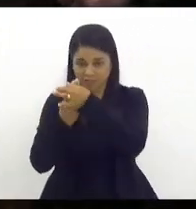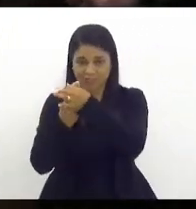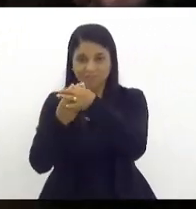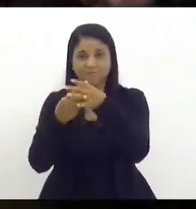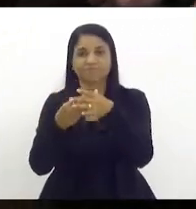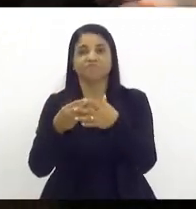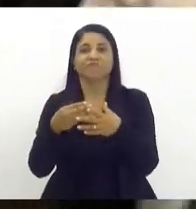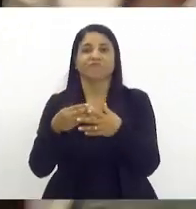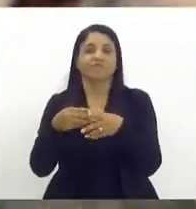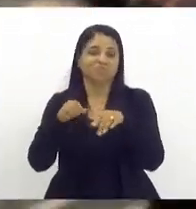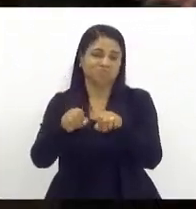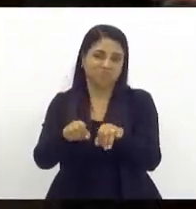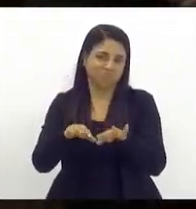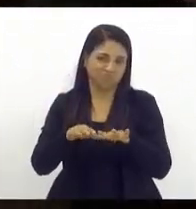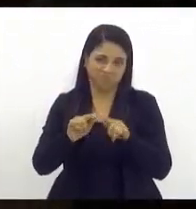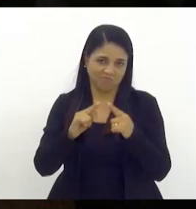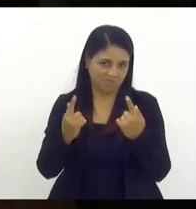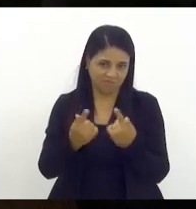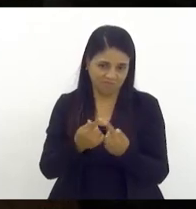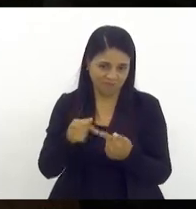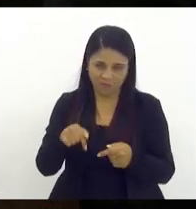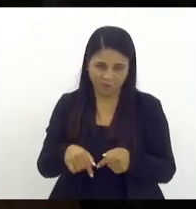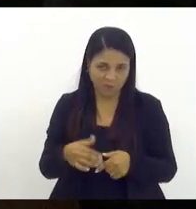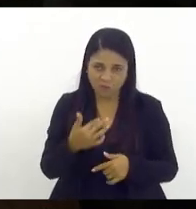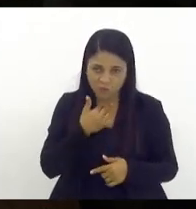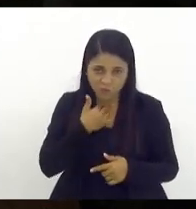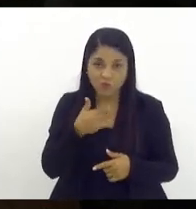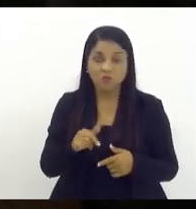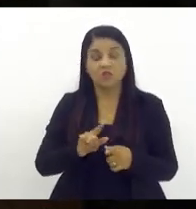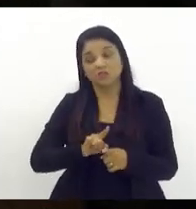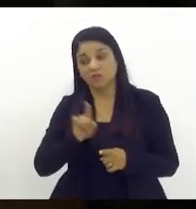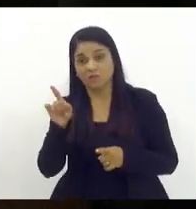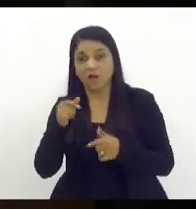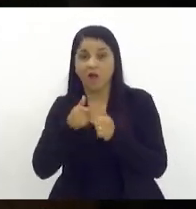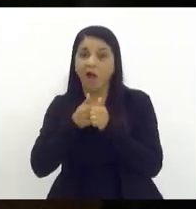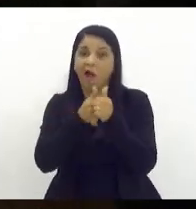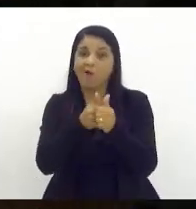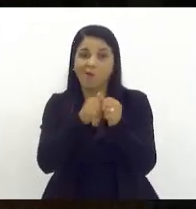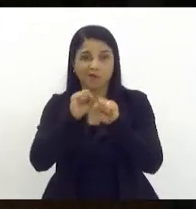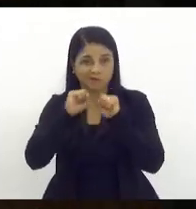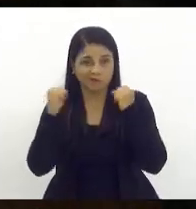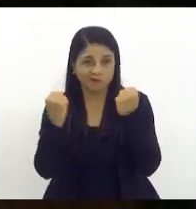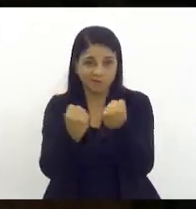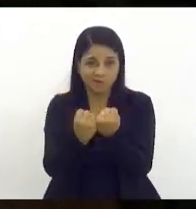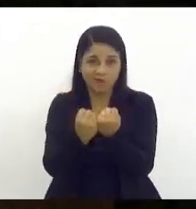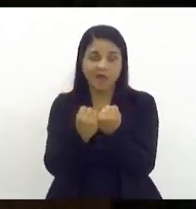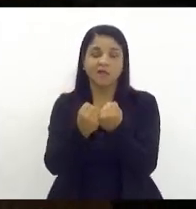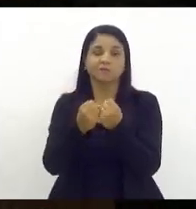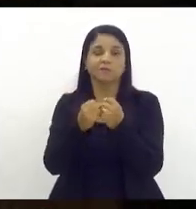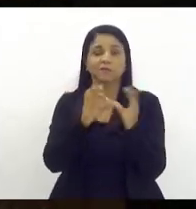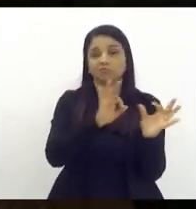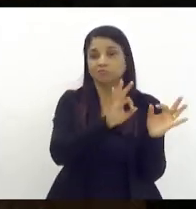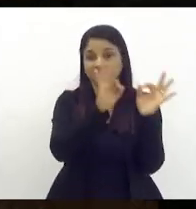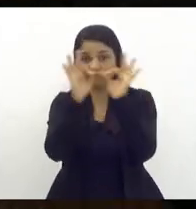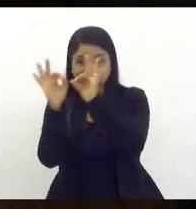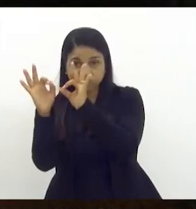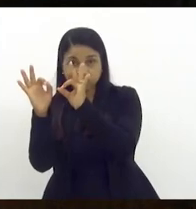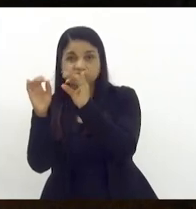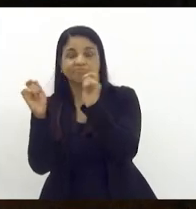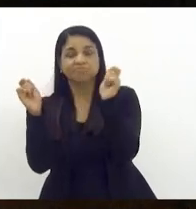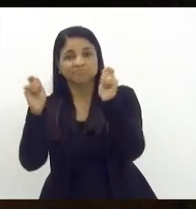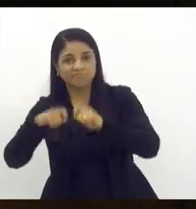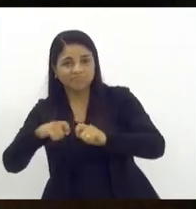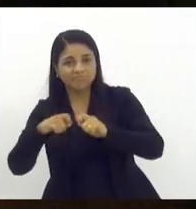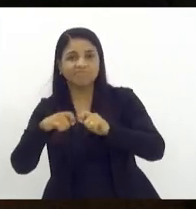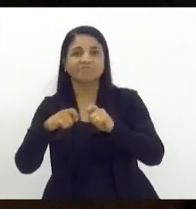plenário, mas tivemos a oportunidade de acompanhar em alguns momentos também a sessão plenária, quando era